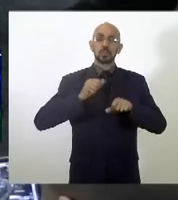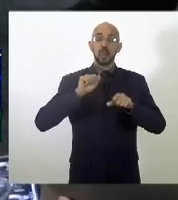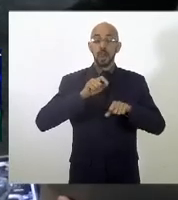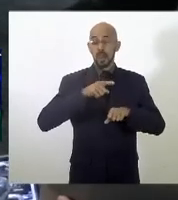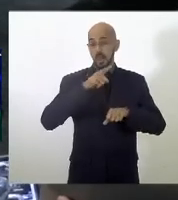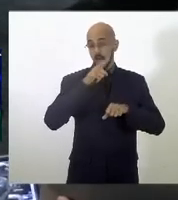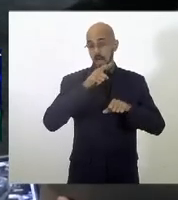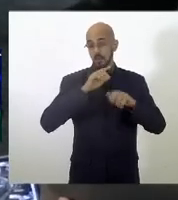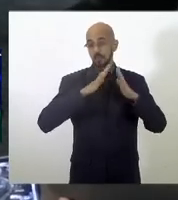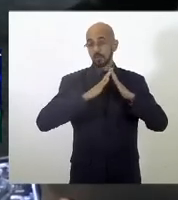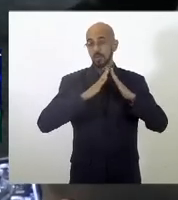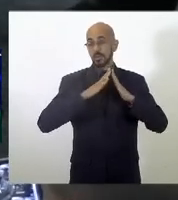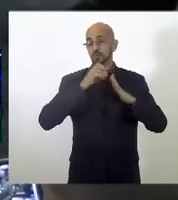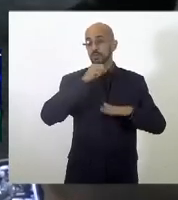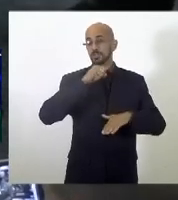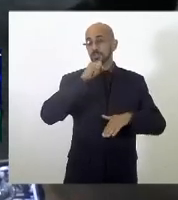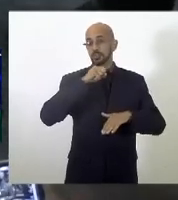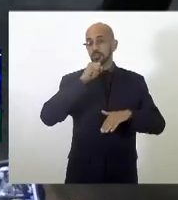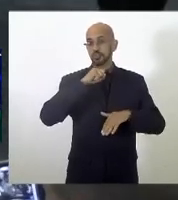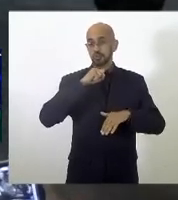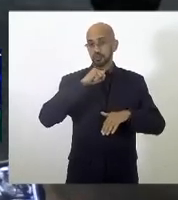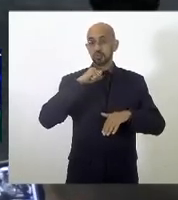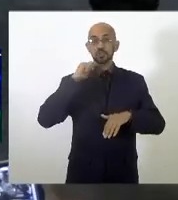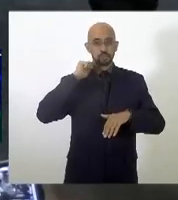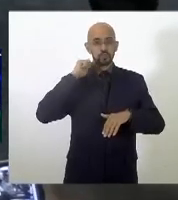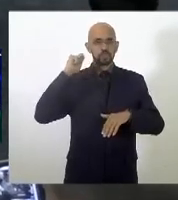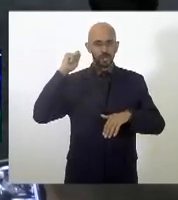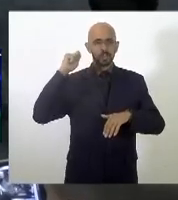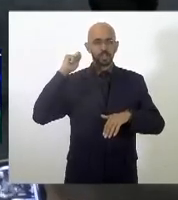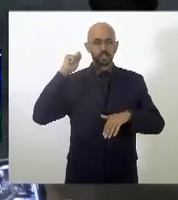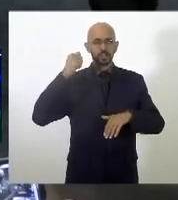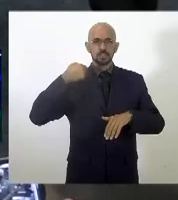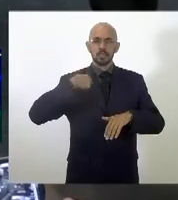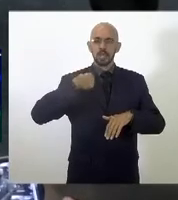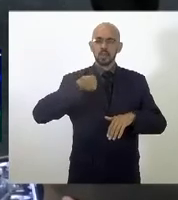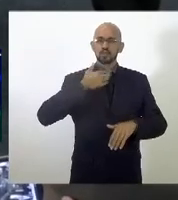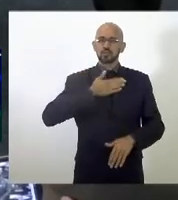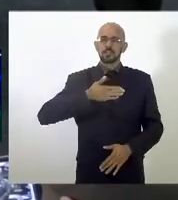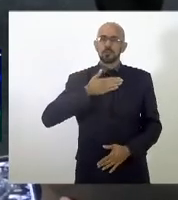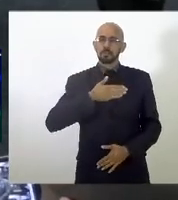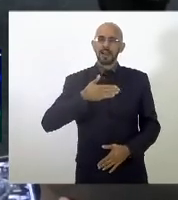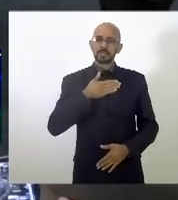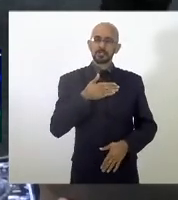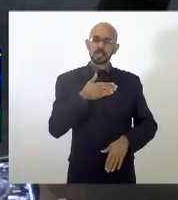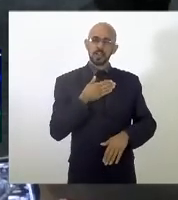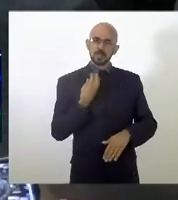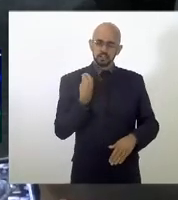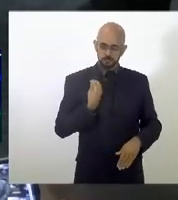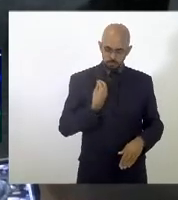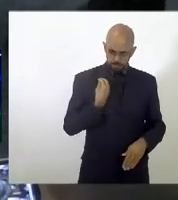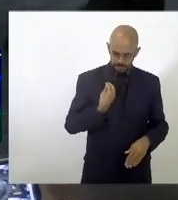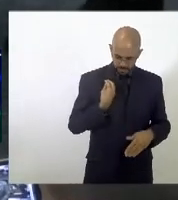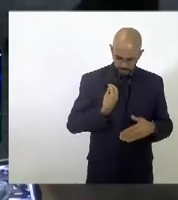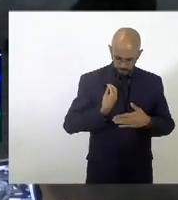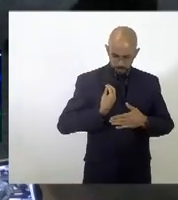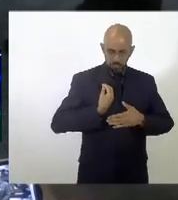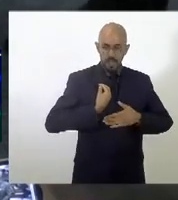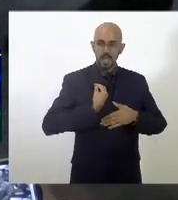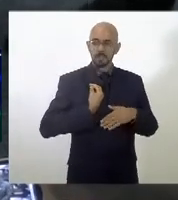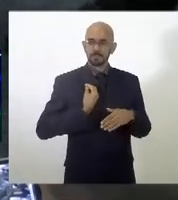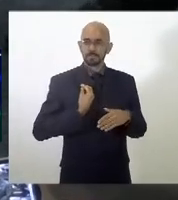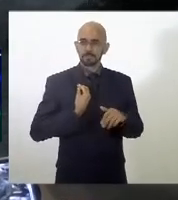Tiradentes, que eu tive o prazer de participar como parlamentar